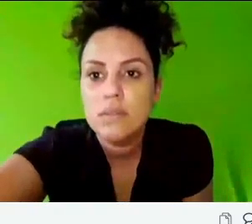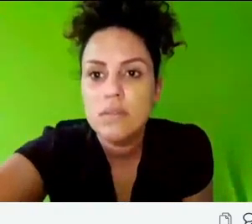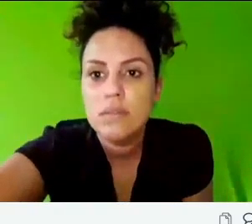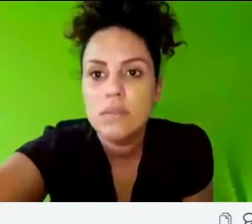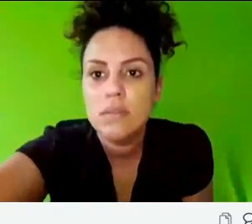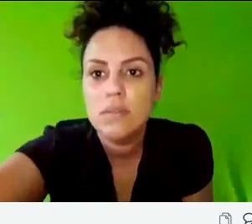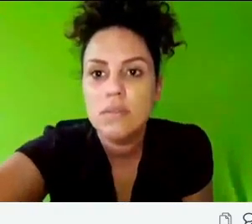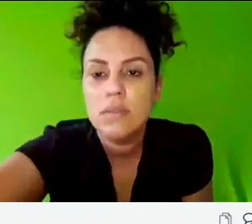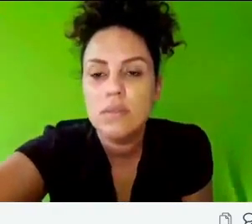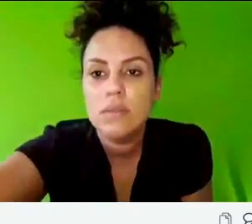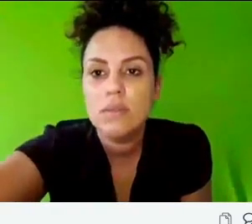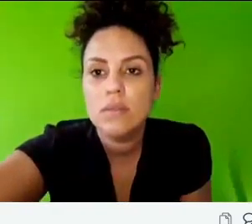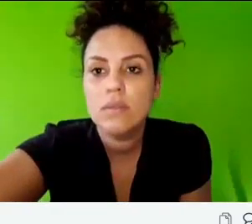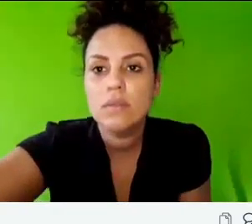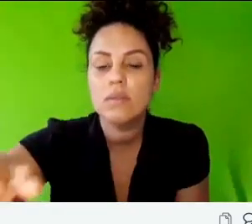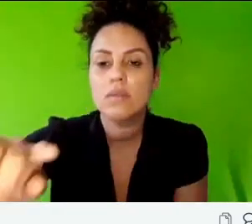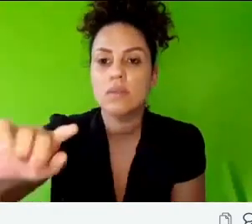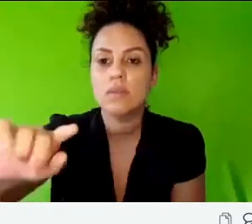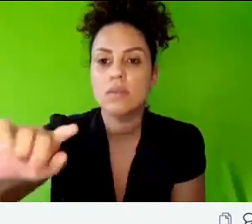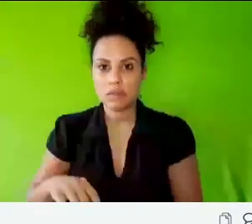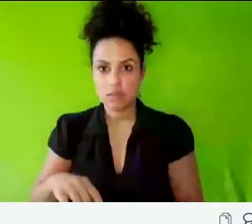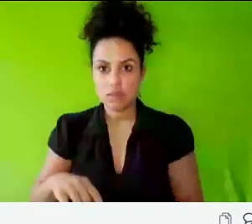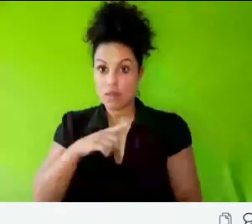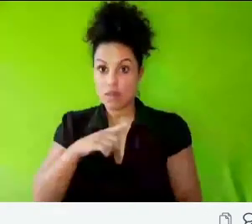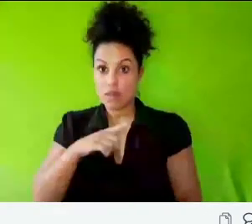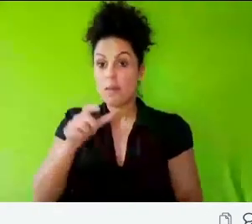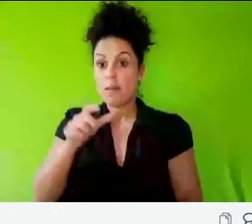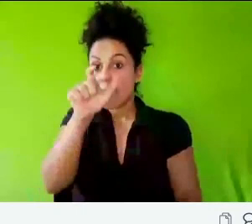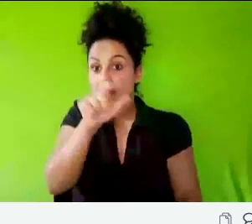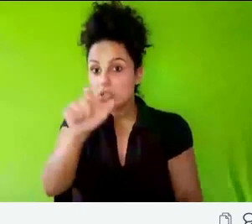Número de inscritos, 151.